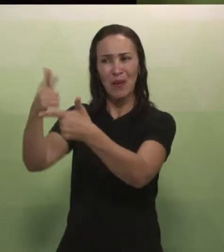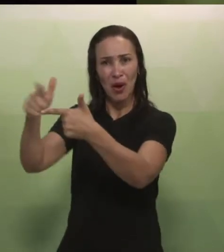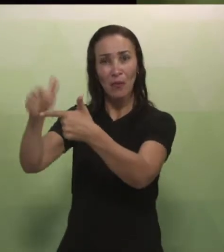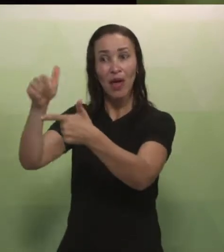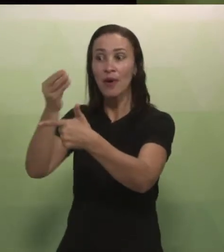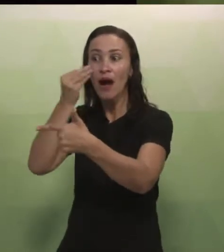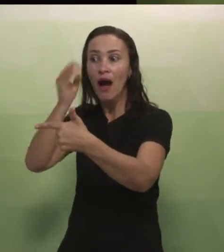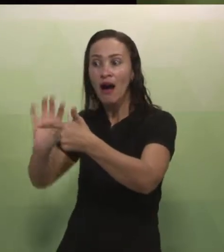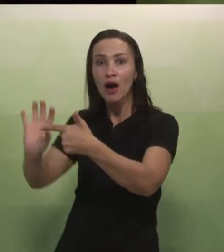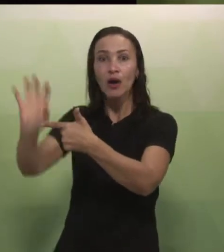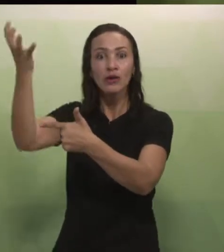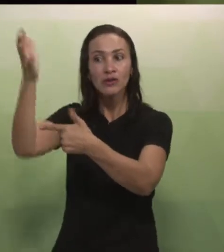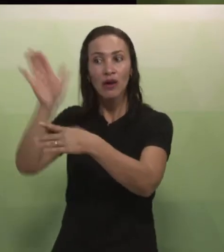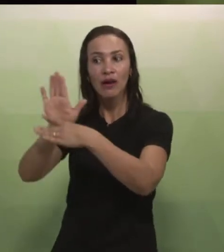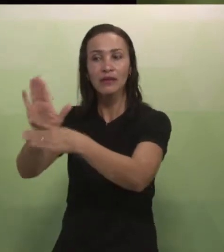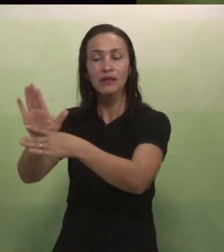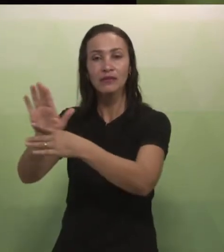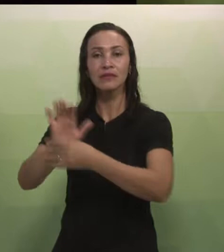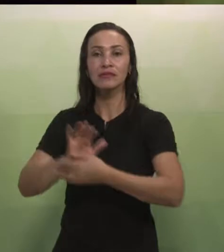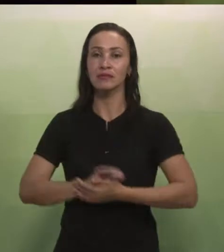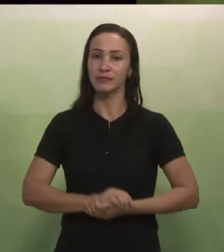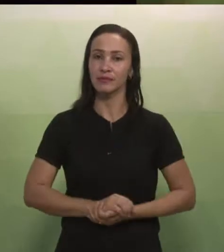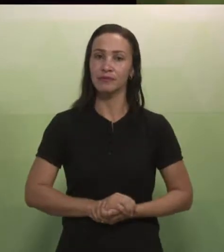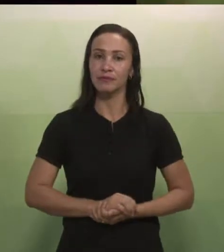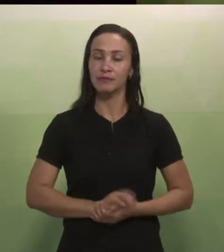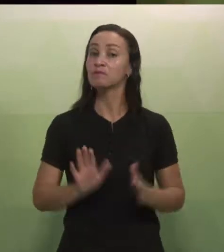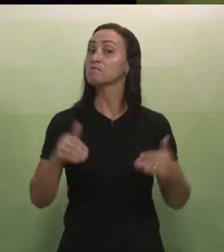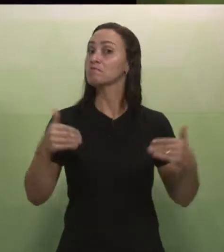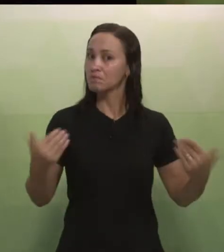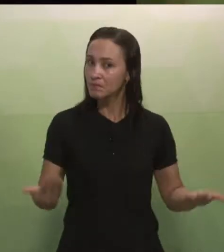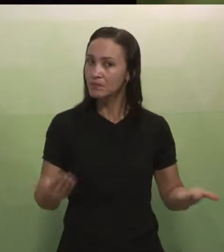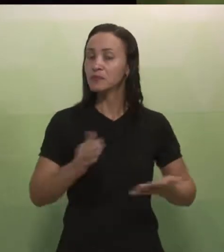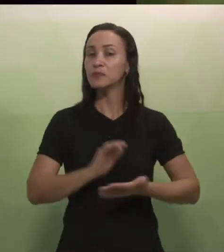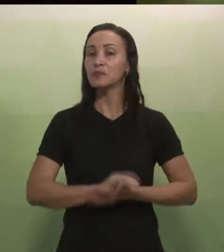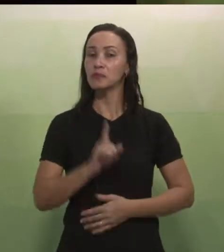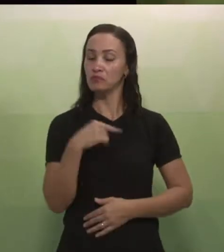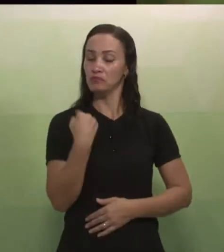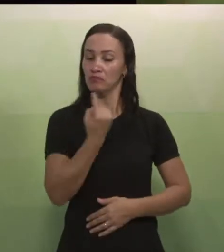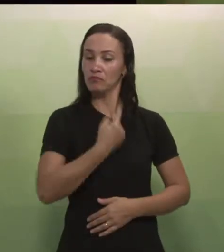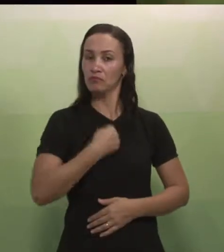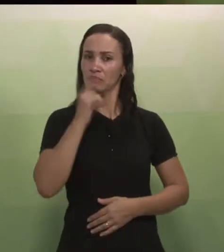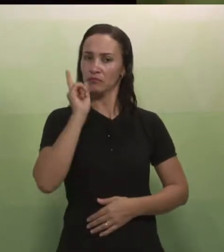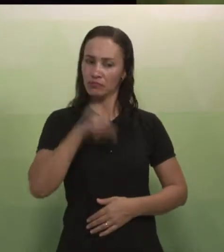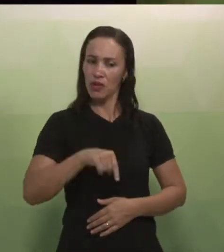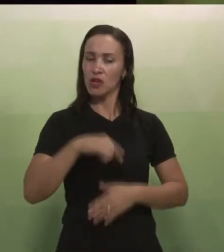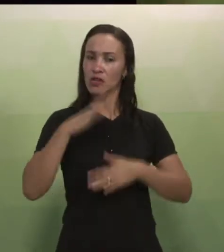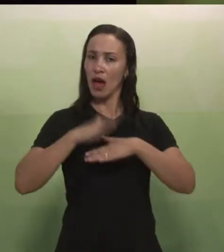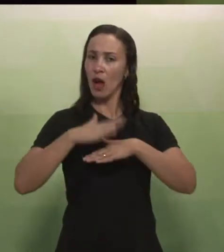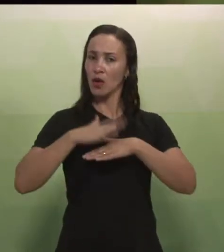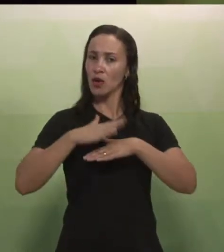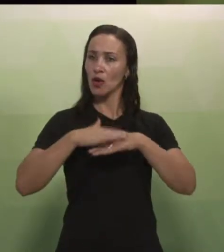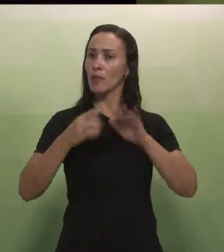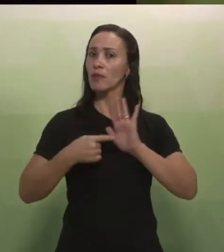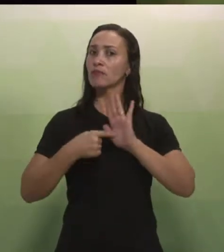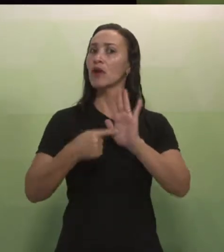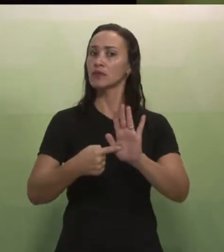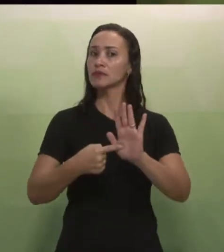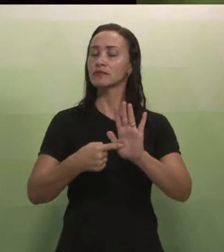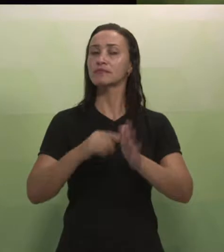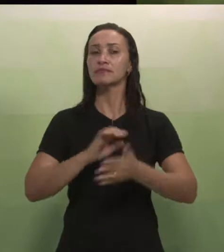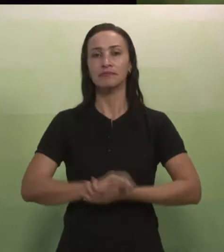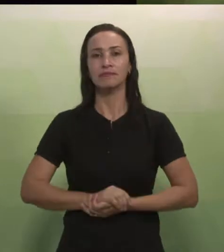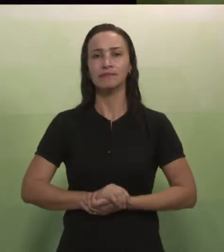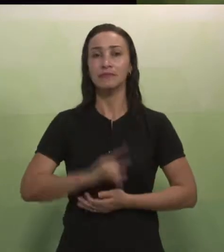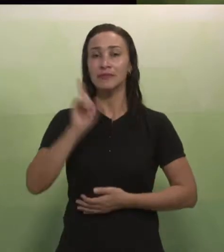de problemas. E é dessa forma que nós exercemos nossa autonomia, que